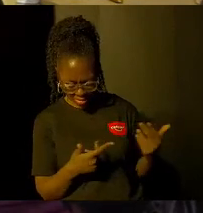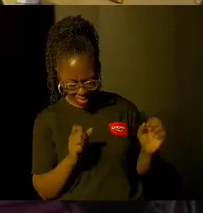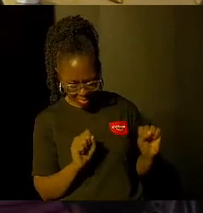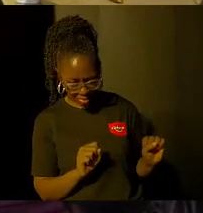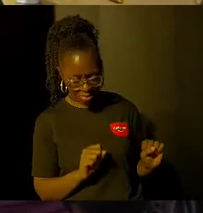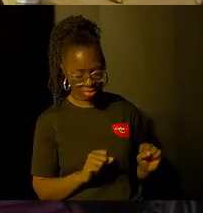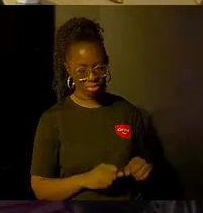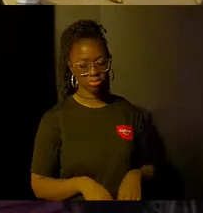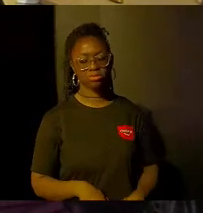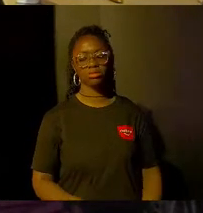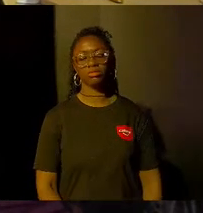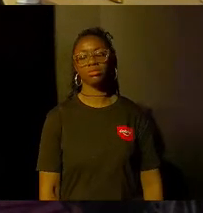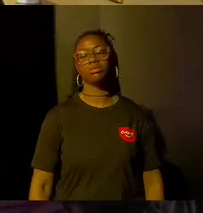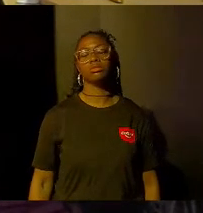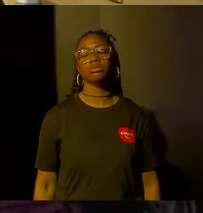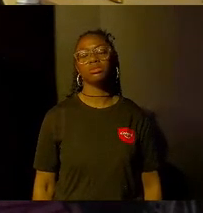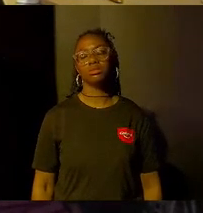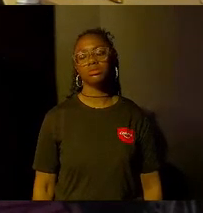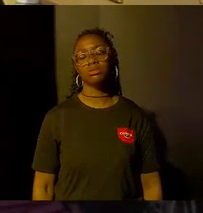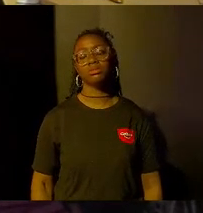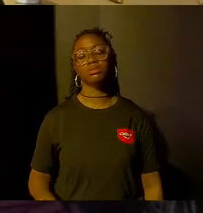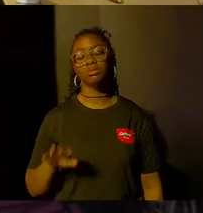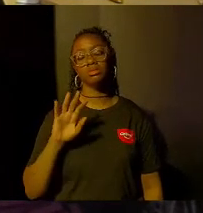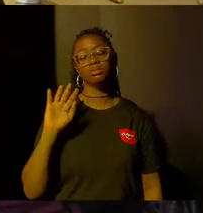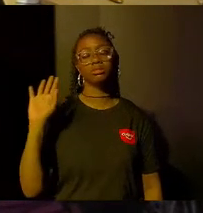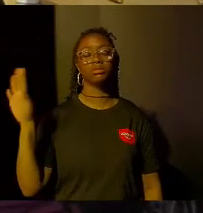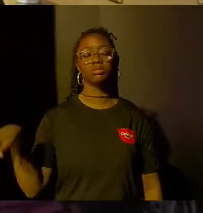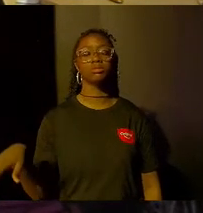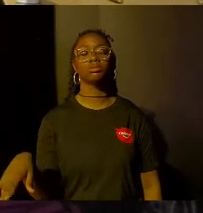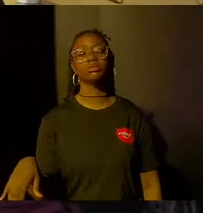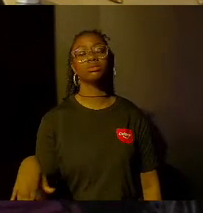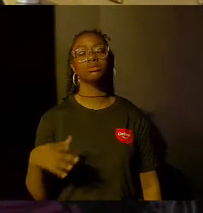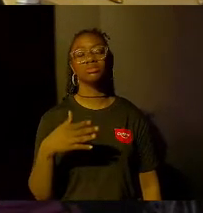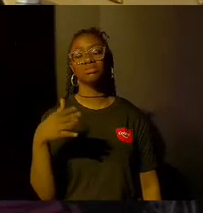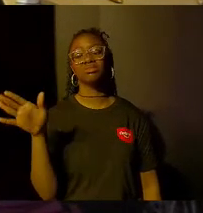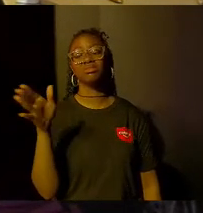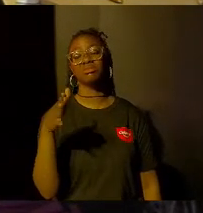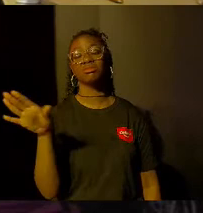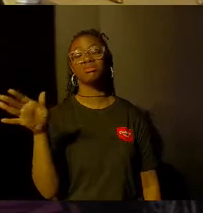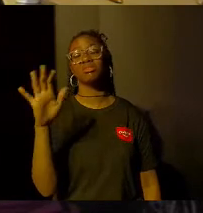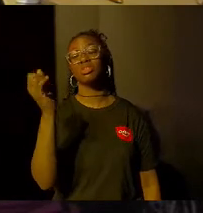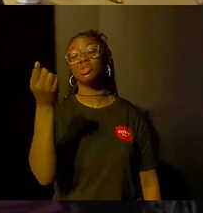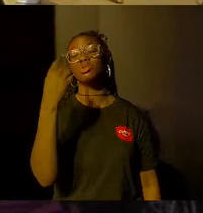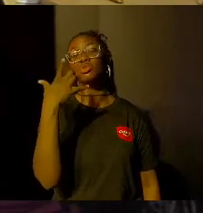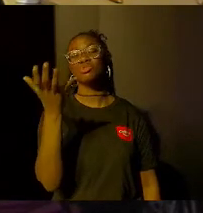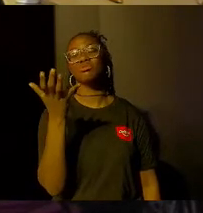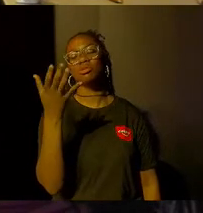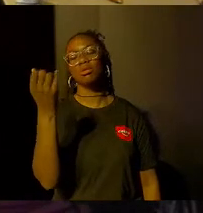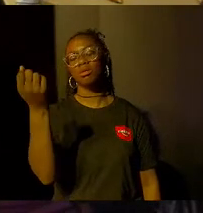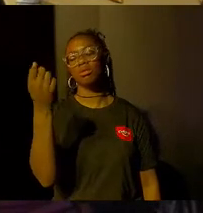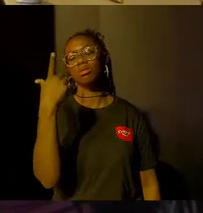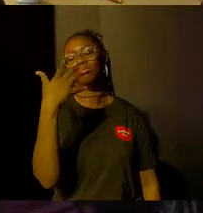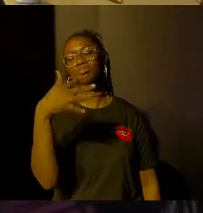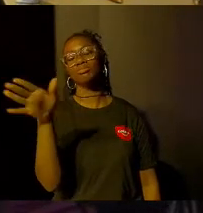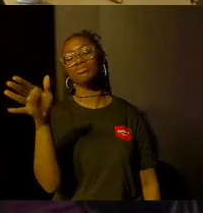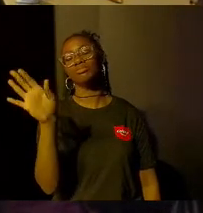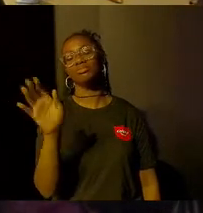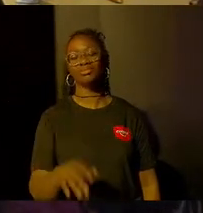Ricardo nem se daria o trabalho de abrir os olhos só quero que você saia da frente do meu som gente boa